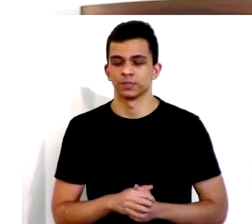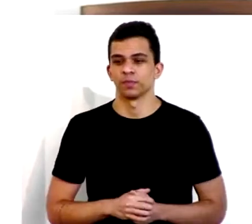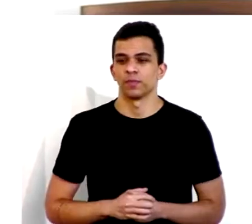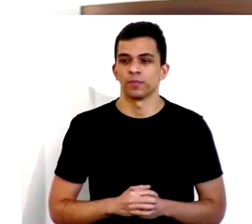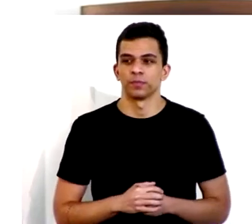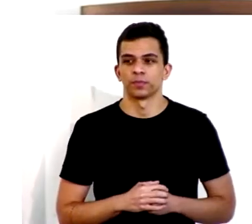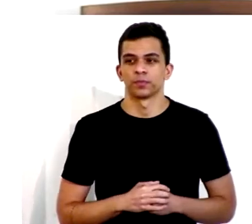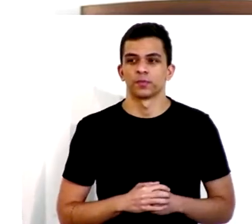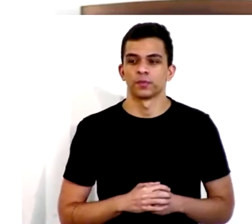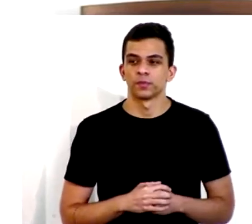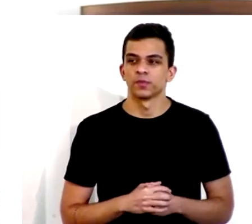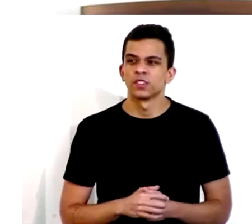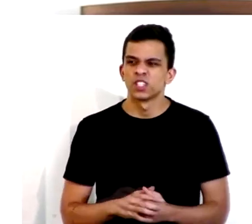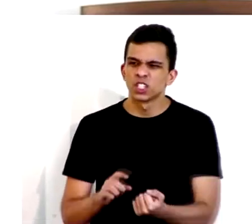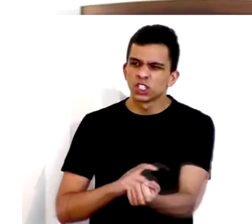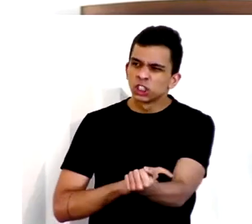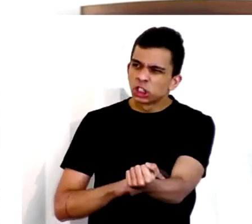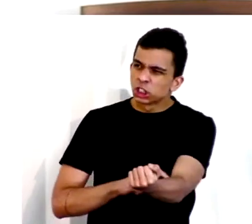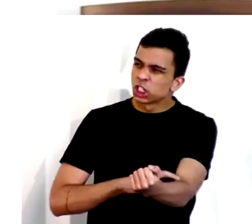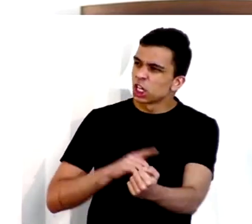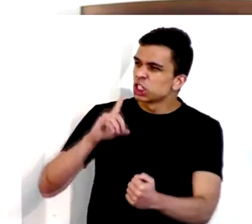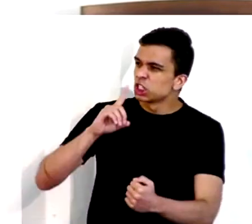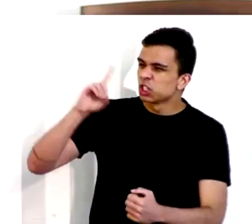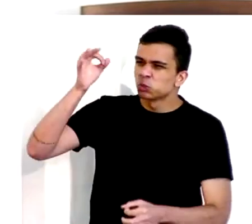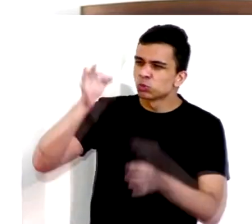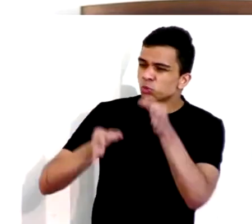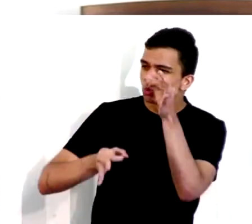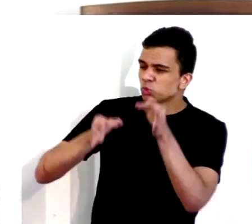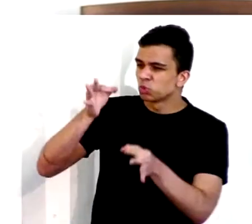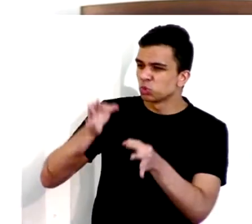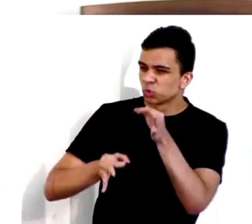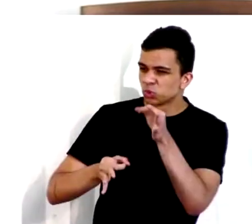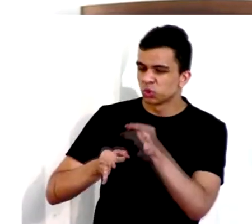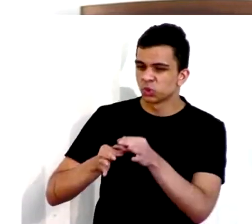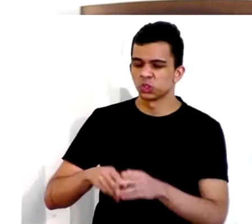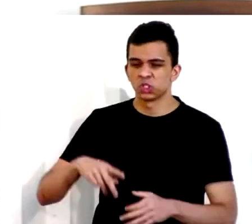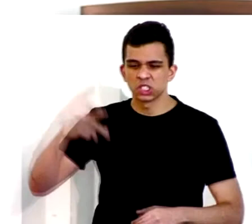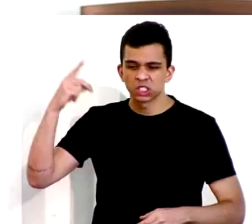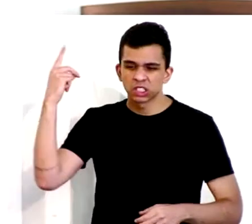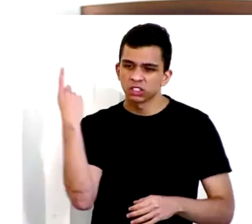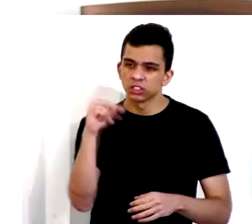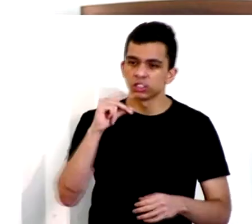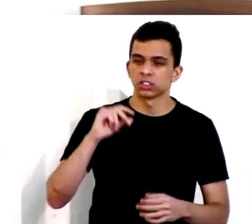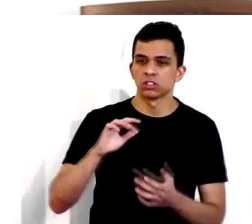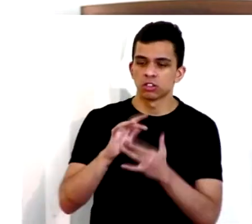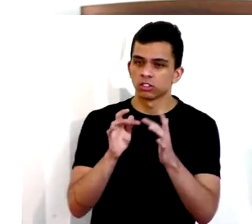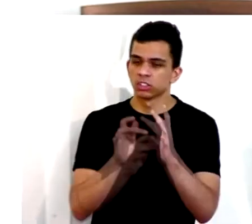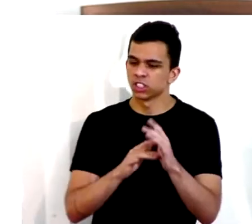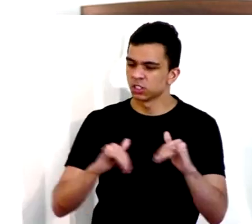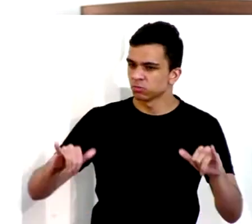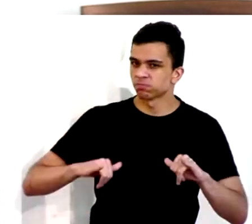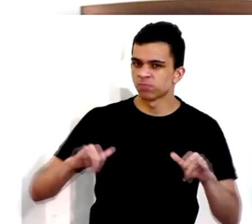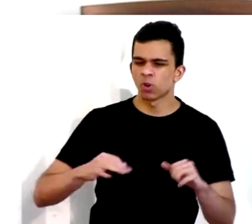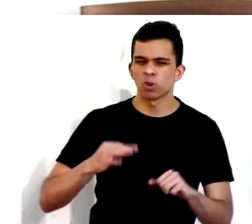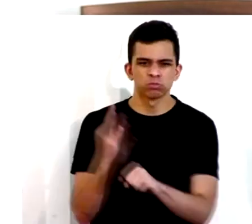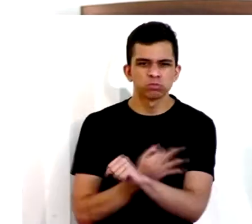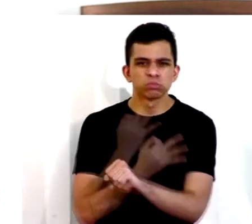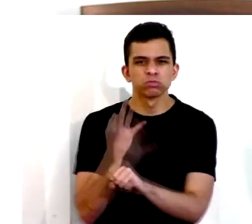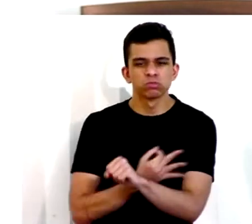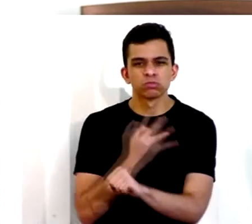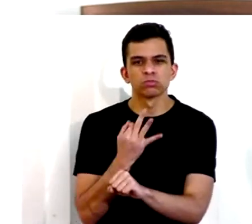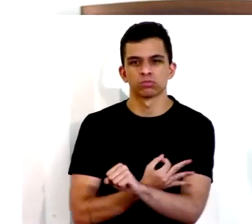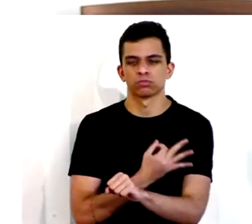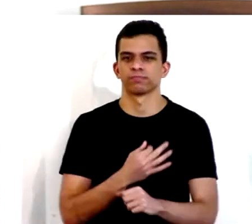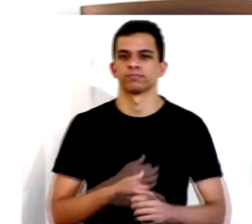Deus. E Ele fez isso voluntariamente. Eu sou o bom pastor dá a